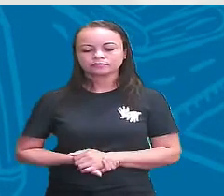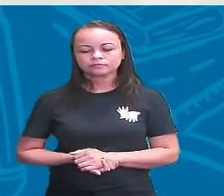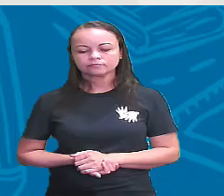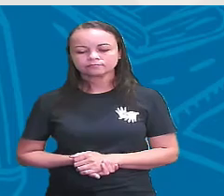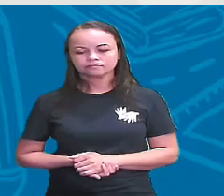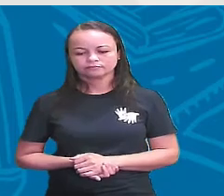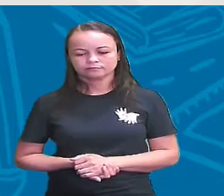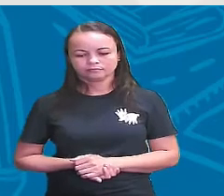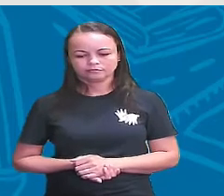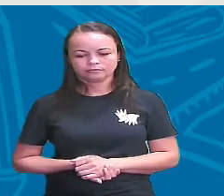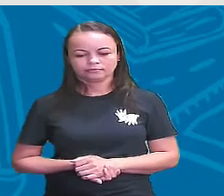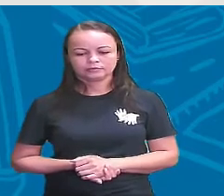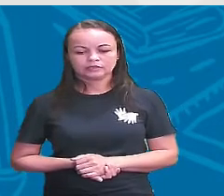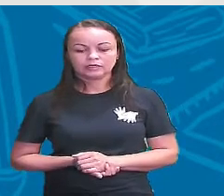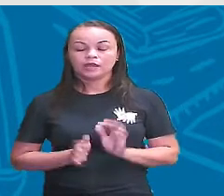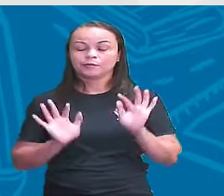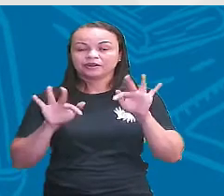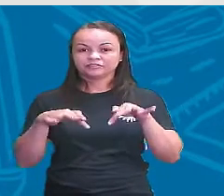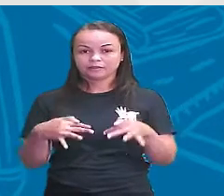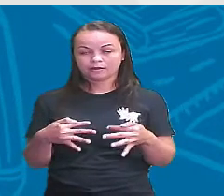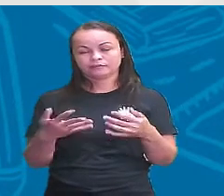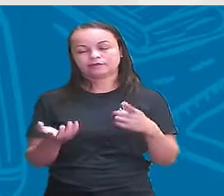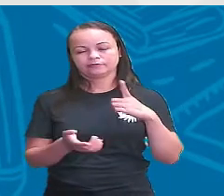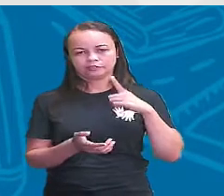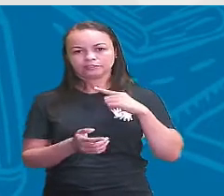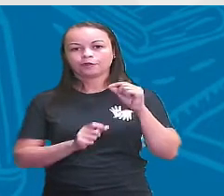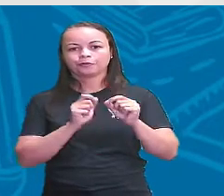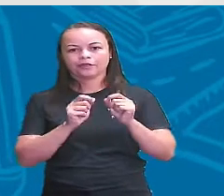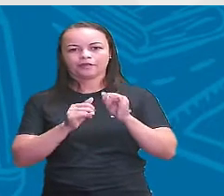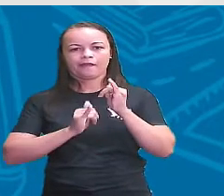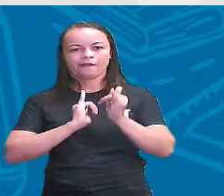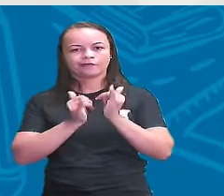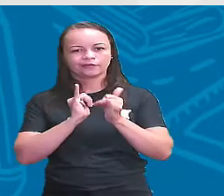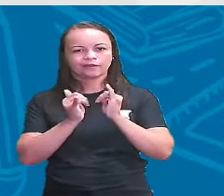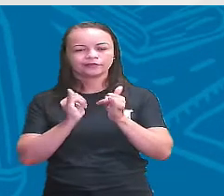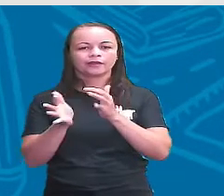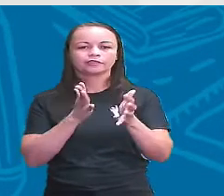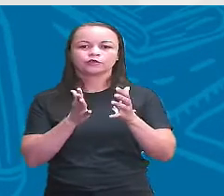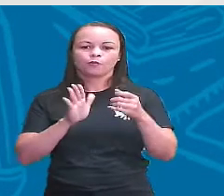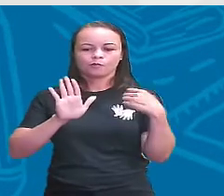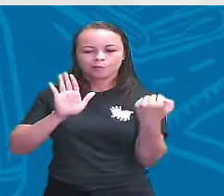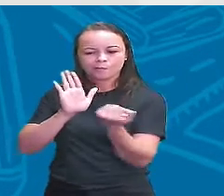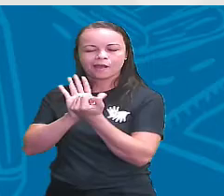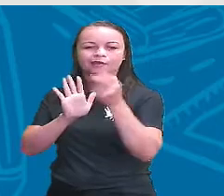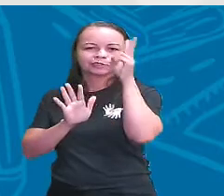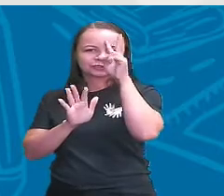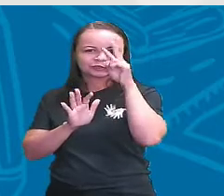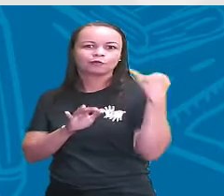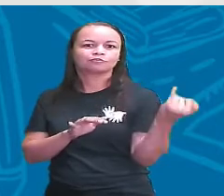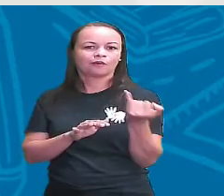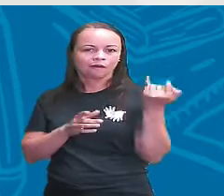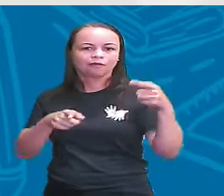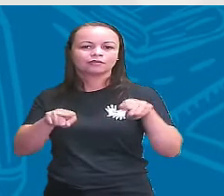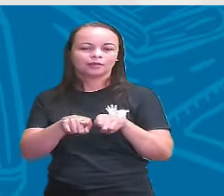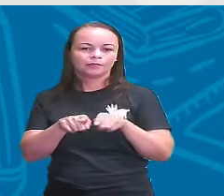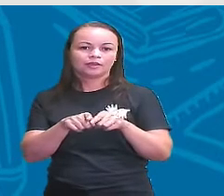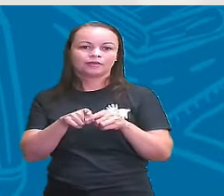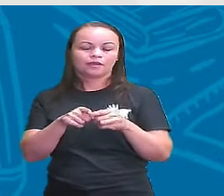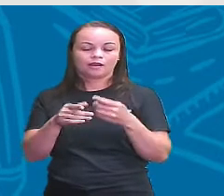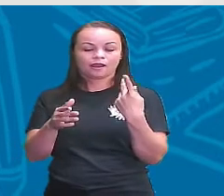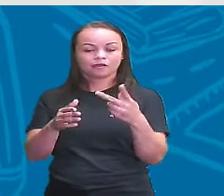E aí, para finalizar, a gente tem a internet como o grande marco histórico da humanidade, né? A internet foi criada